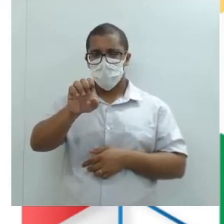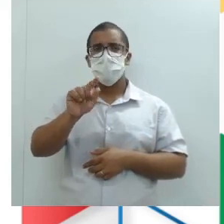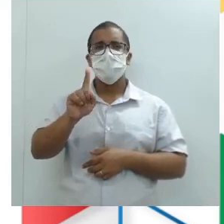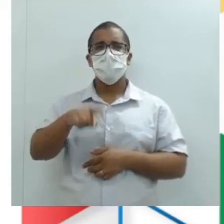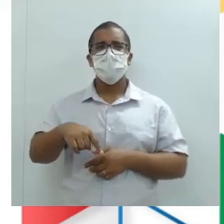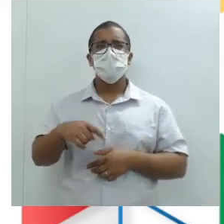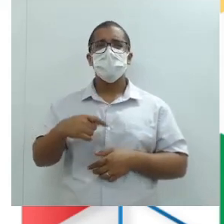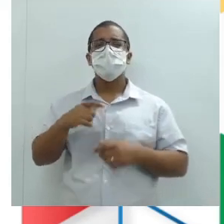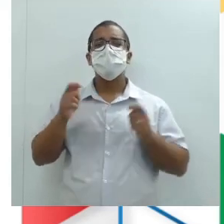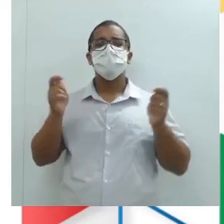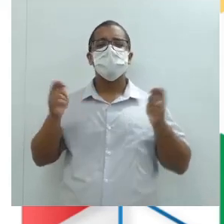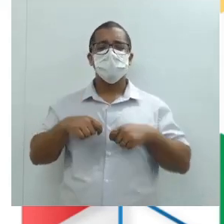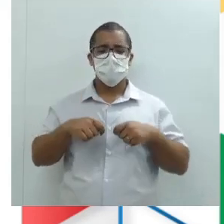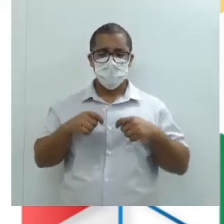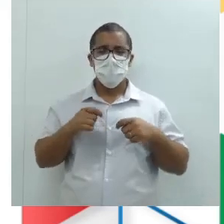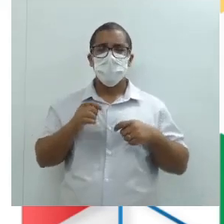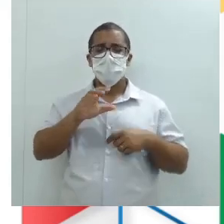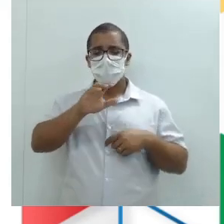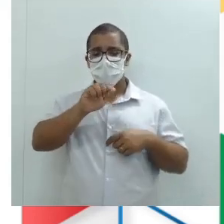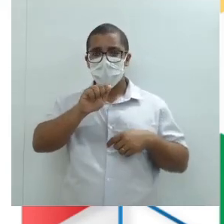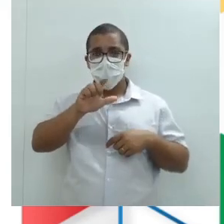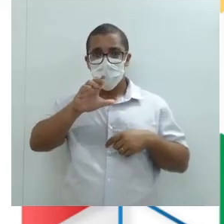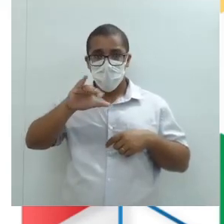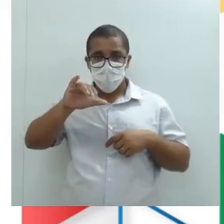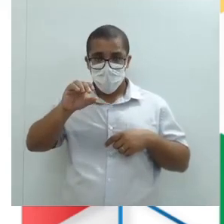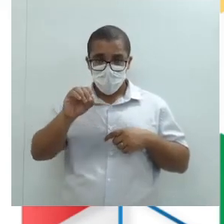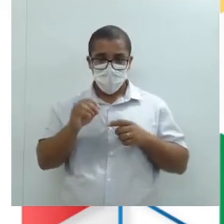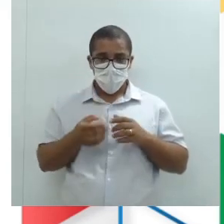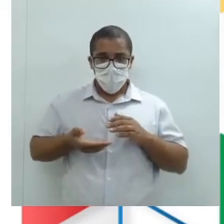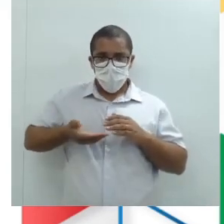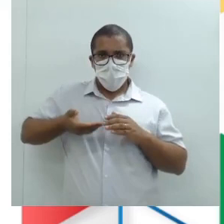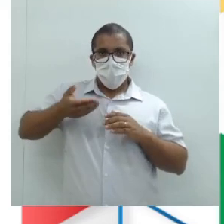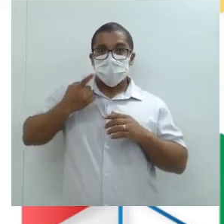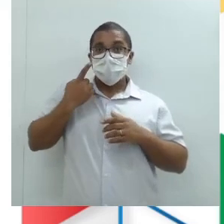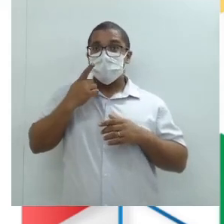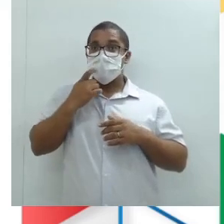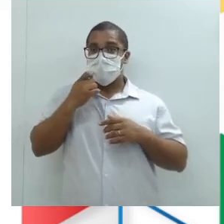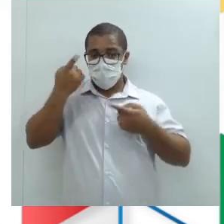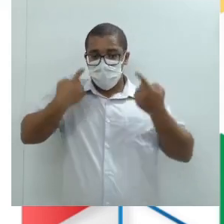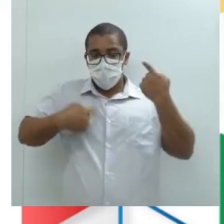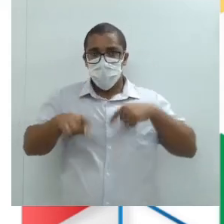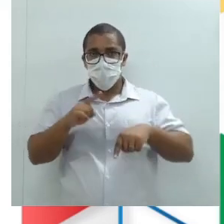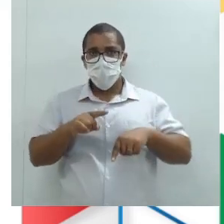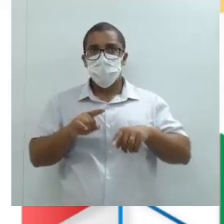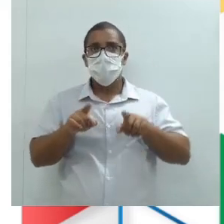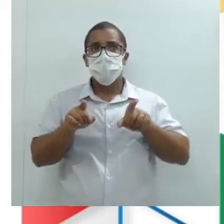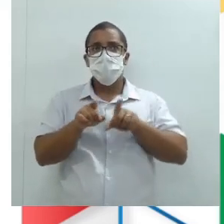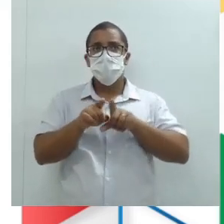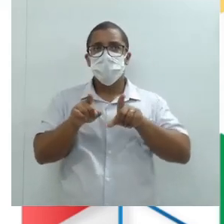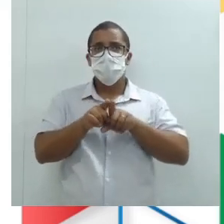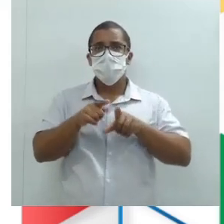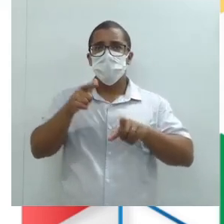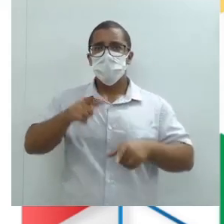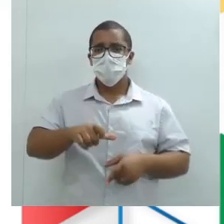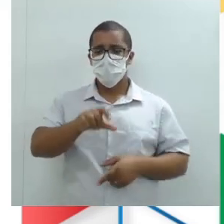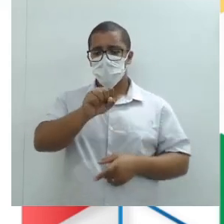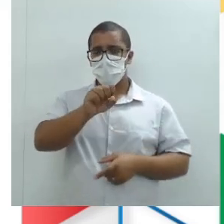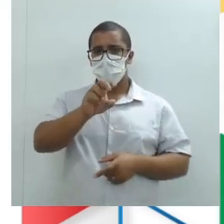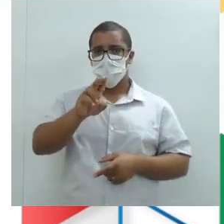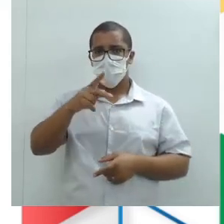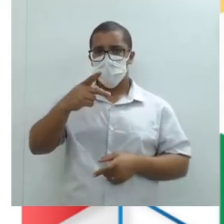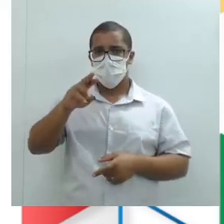que os níveis de cálcio ele vai se elevar no sangue. E aí a gente tem as suprarrenais,